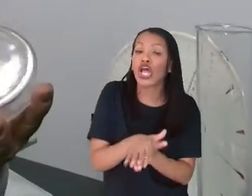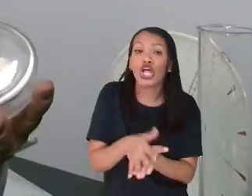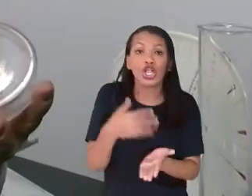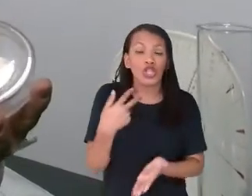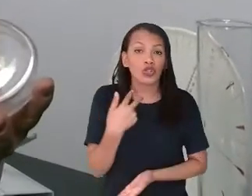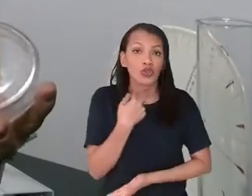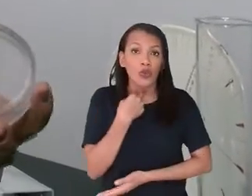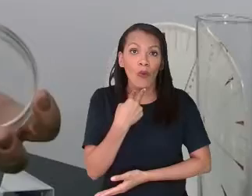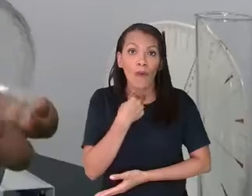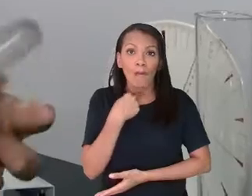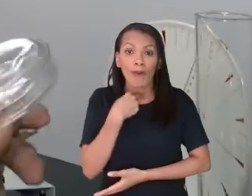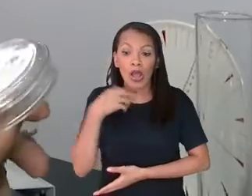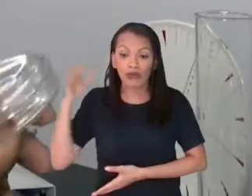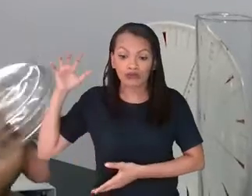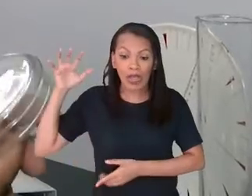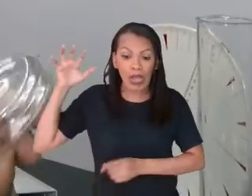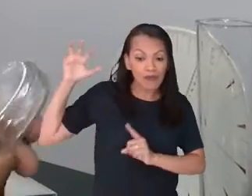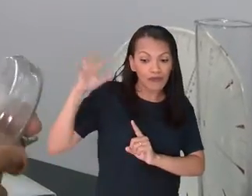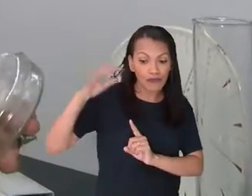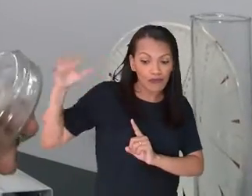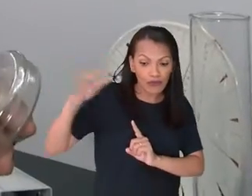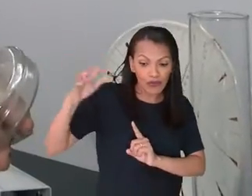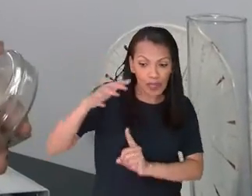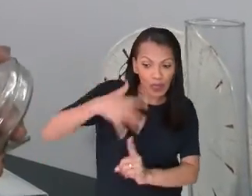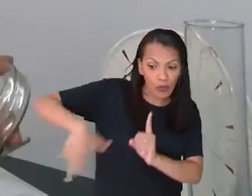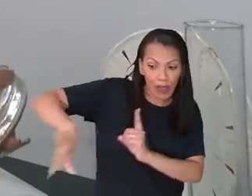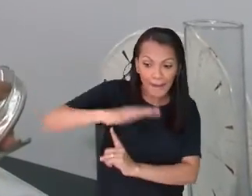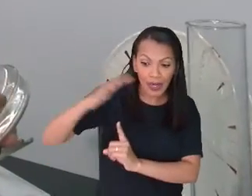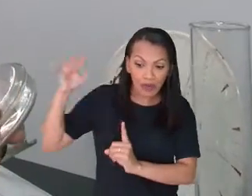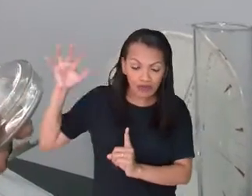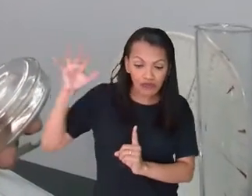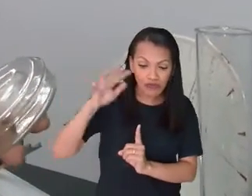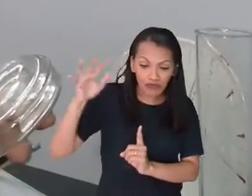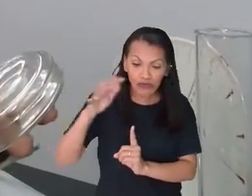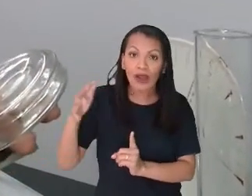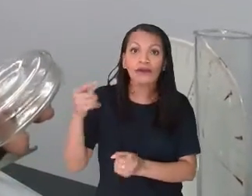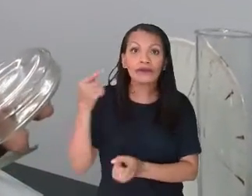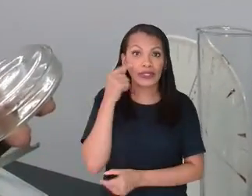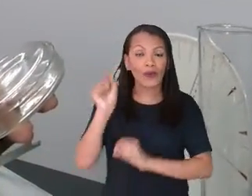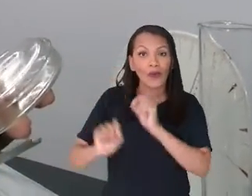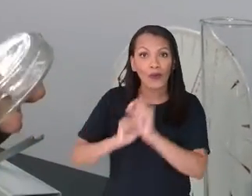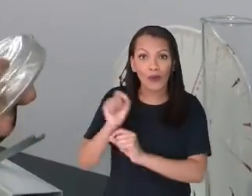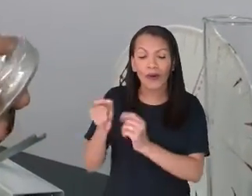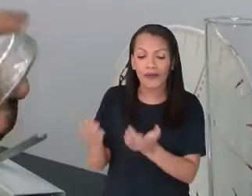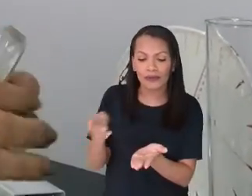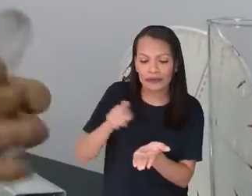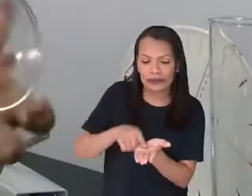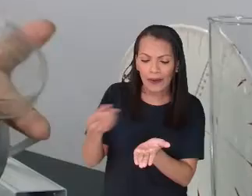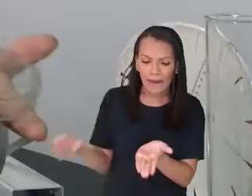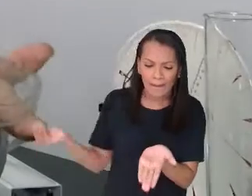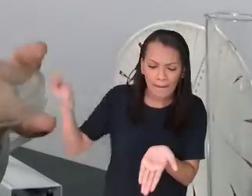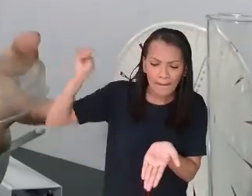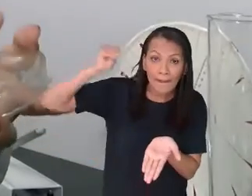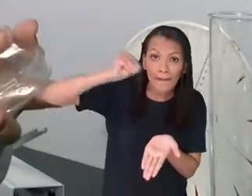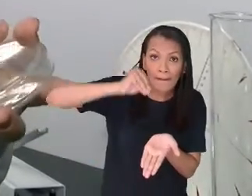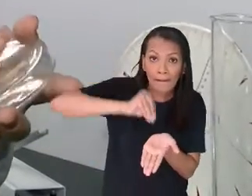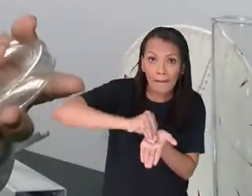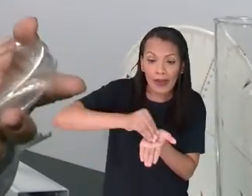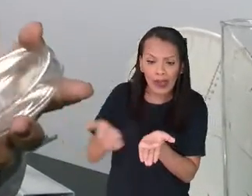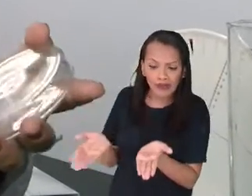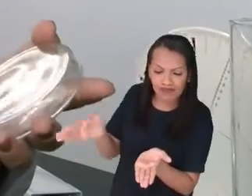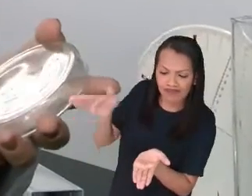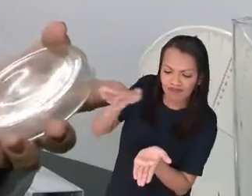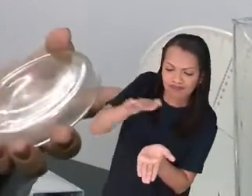externo. E aí existe uma substância, pessoal, que a gente coloca aqui, ó, entre uma placa e outra, e ela não